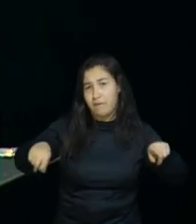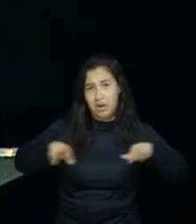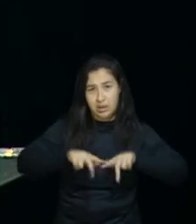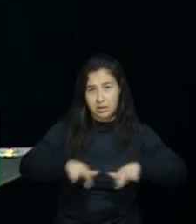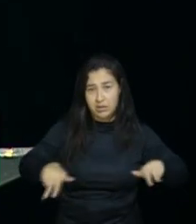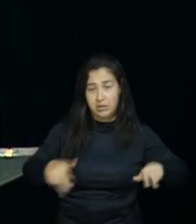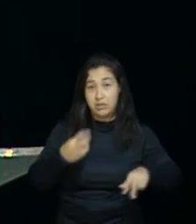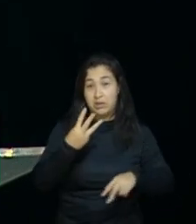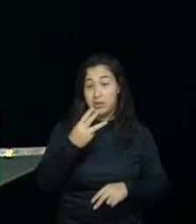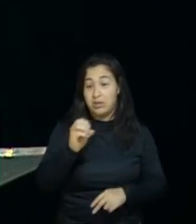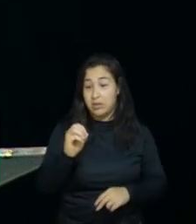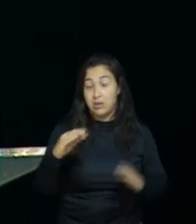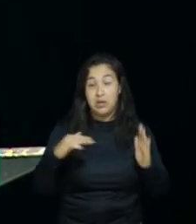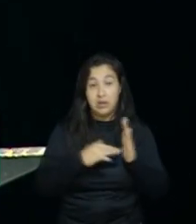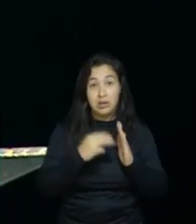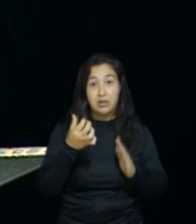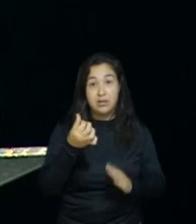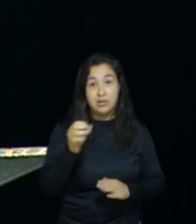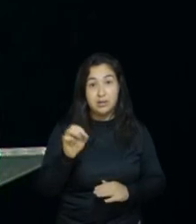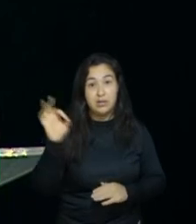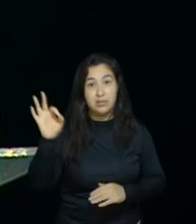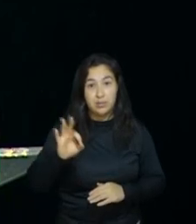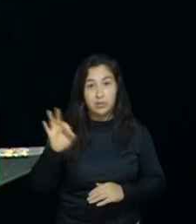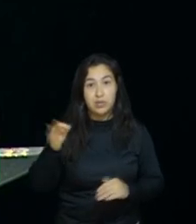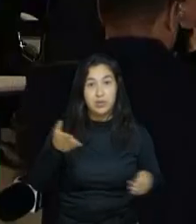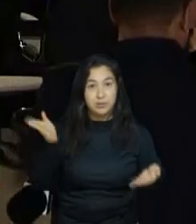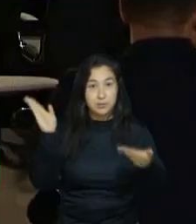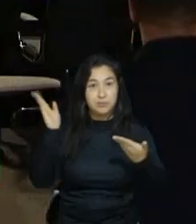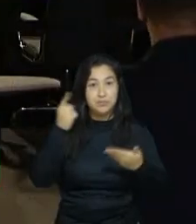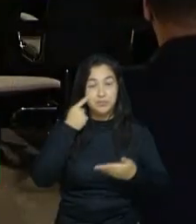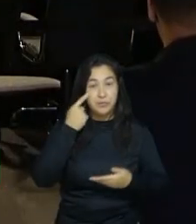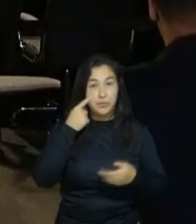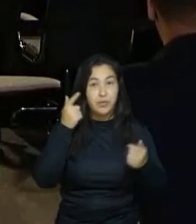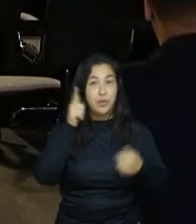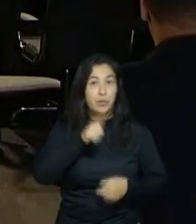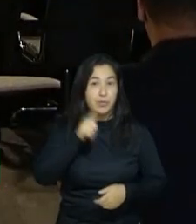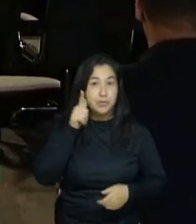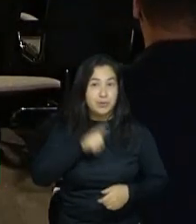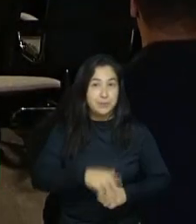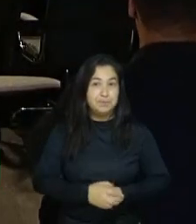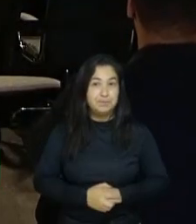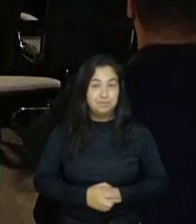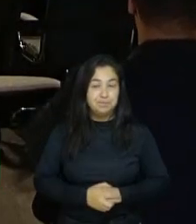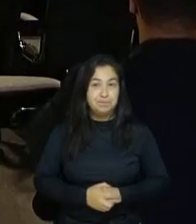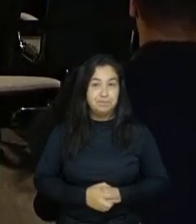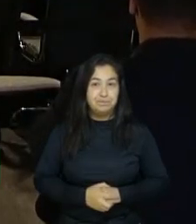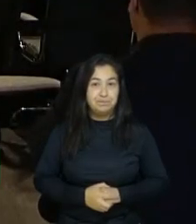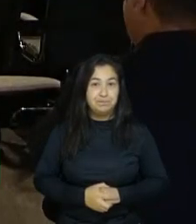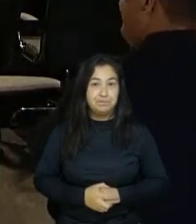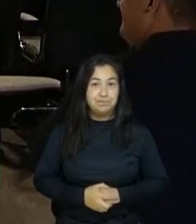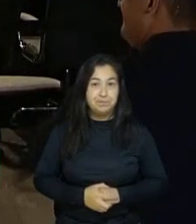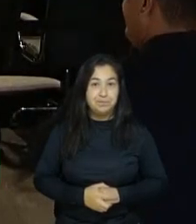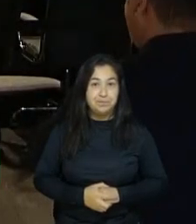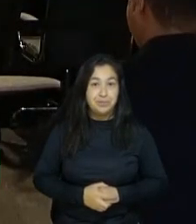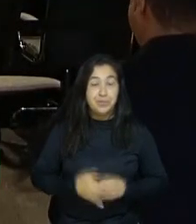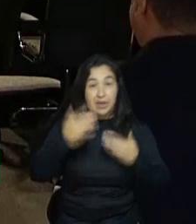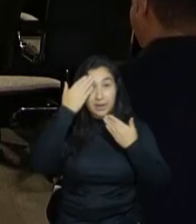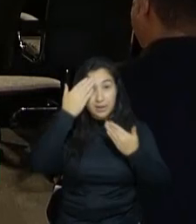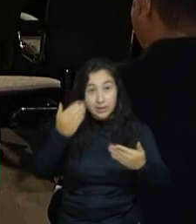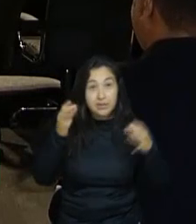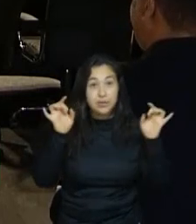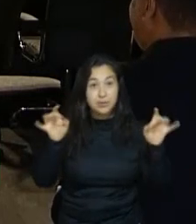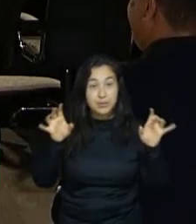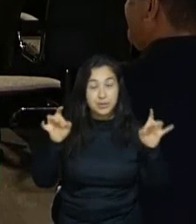30% a 60%. E ali estão os principais tipos de bolsas, né? Aqui um agradecimento especial ao Governo do Estado de